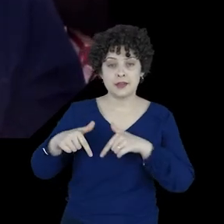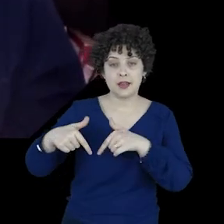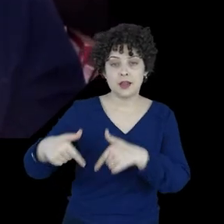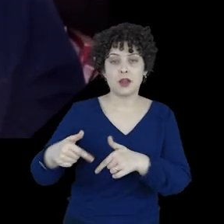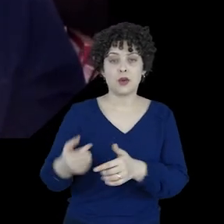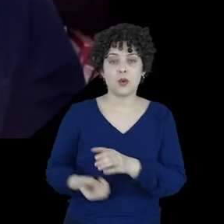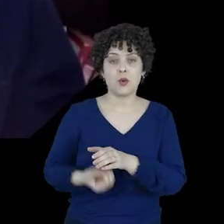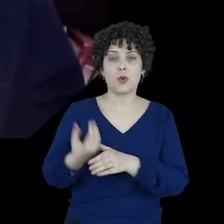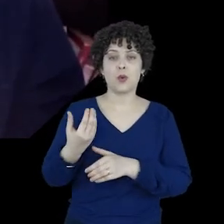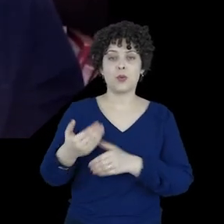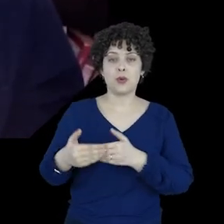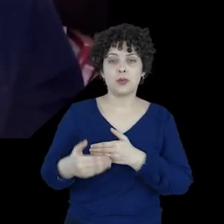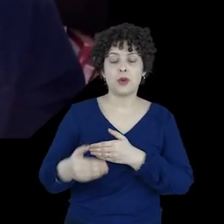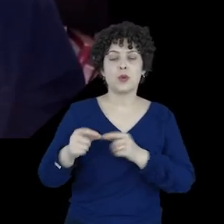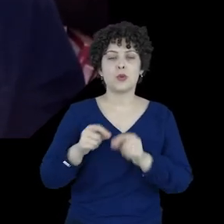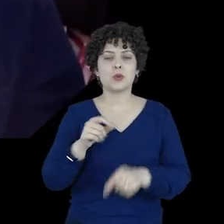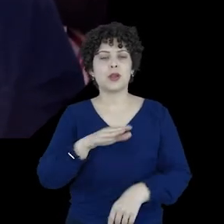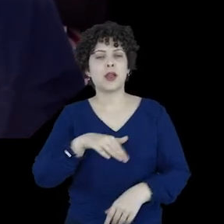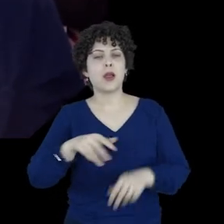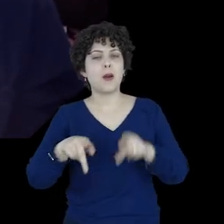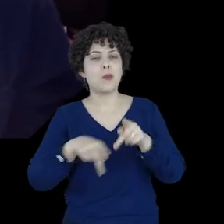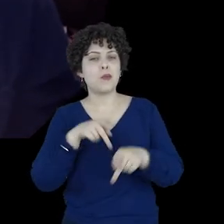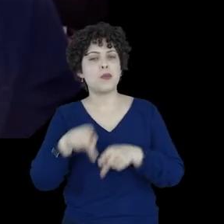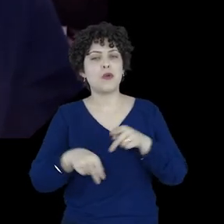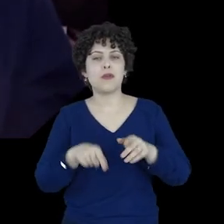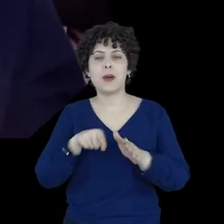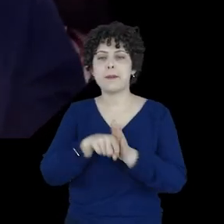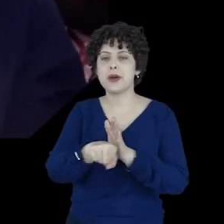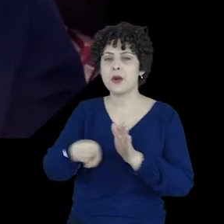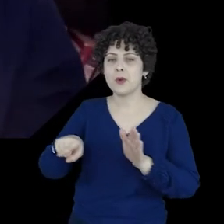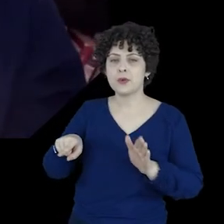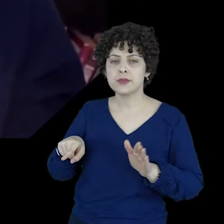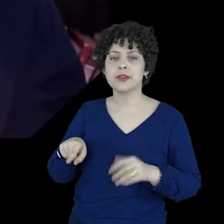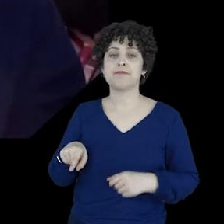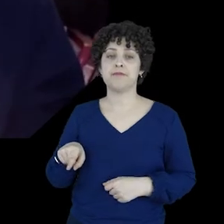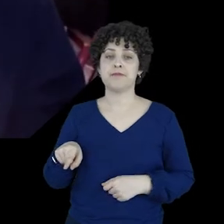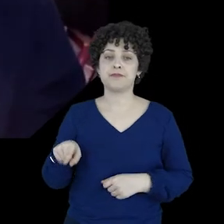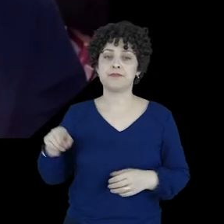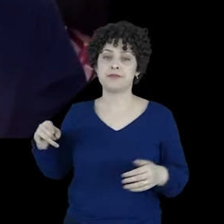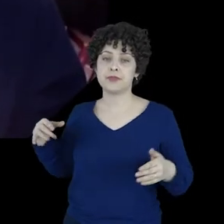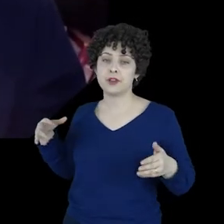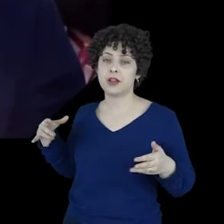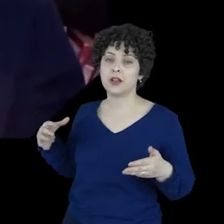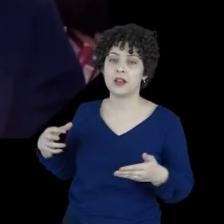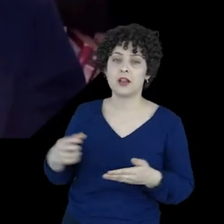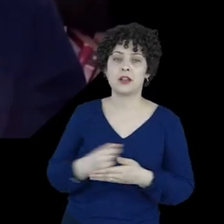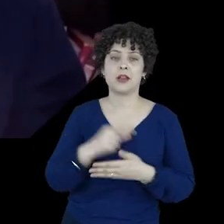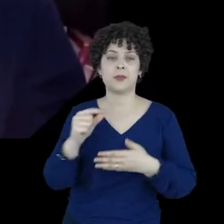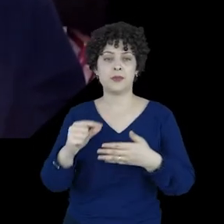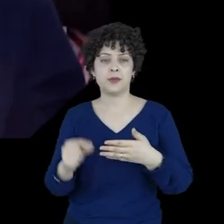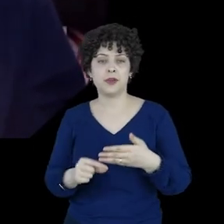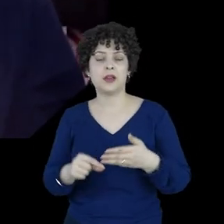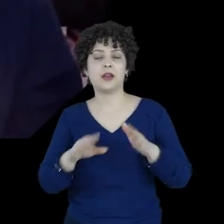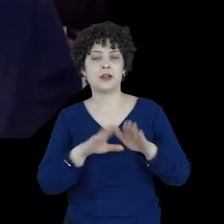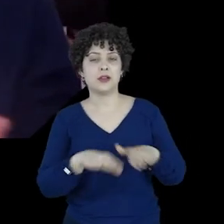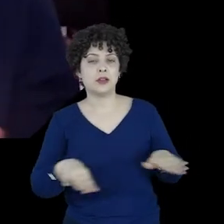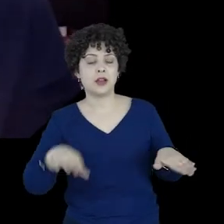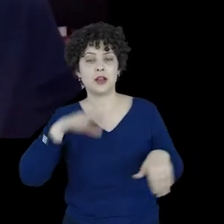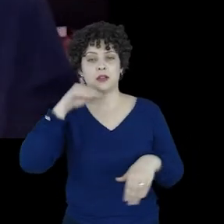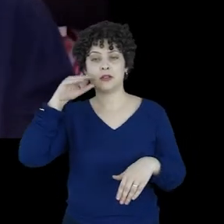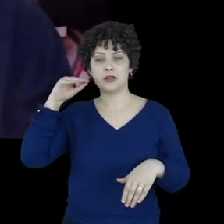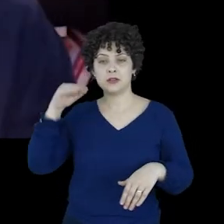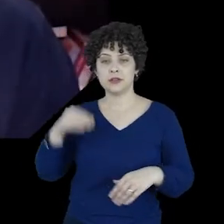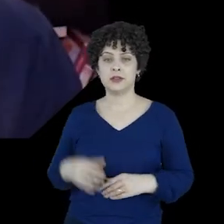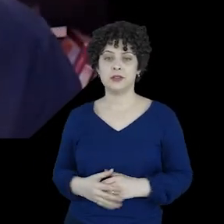iniciativa surgiu a partir de uma consulta à população e ela recupera essas questões relacionadas às